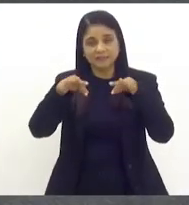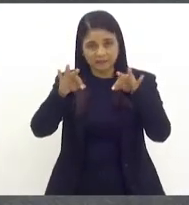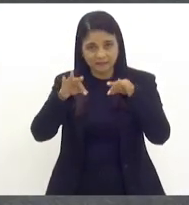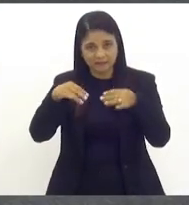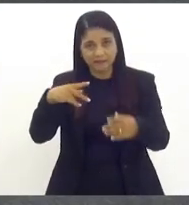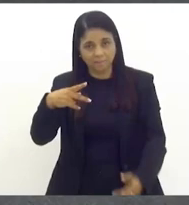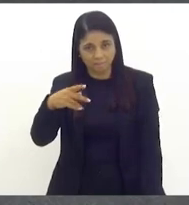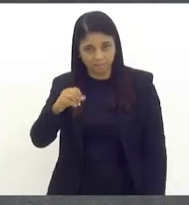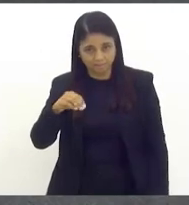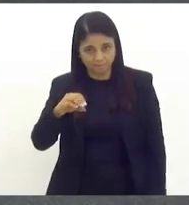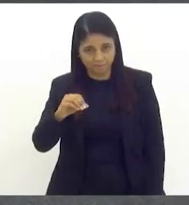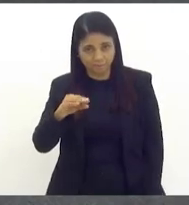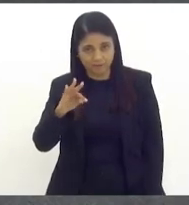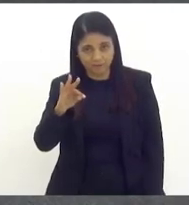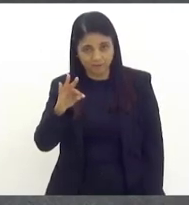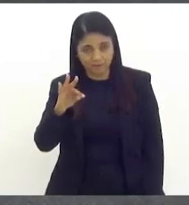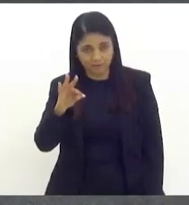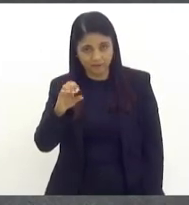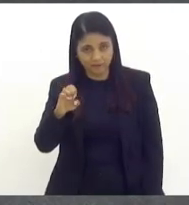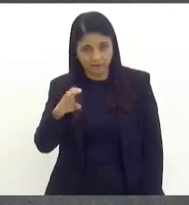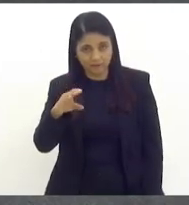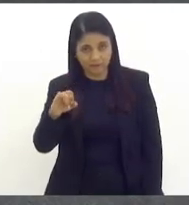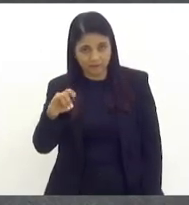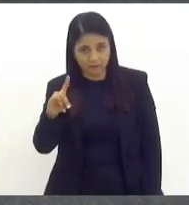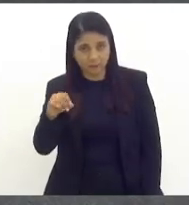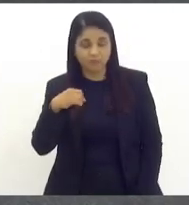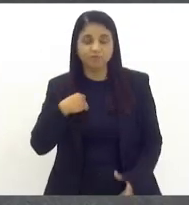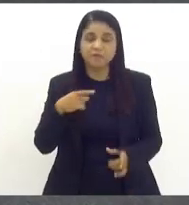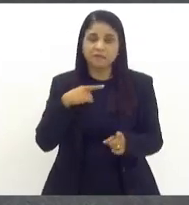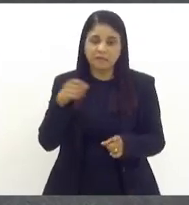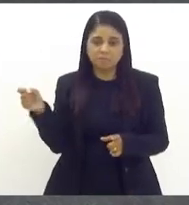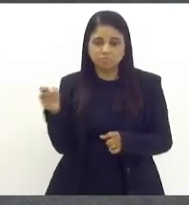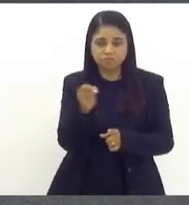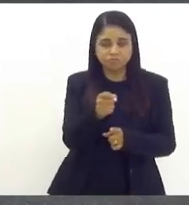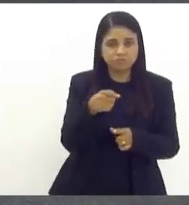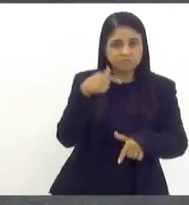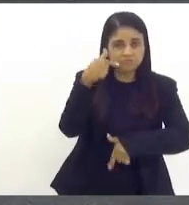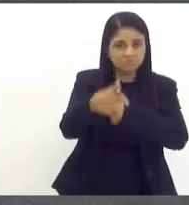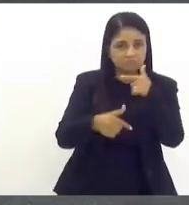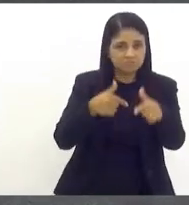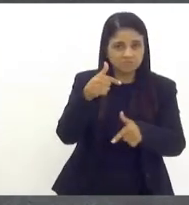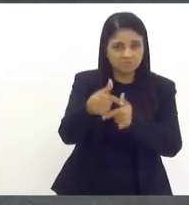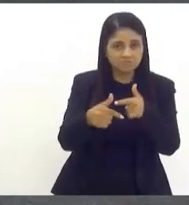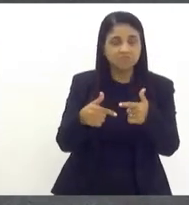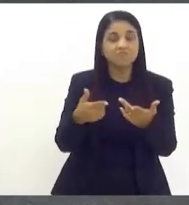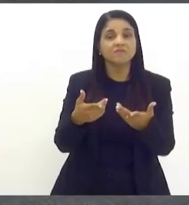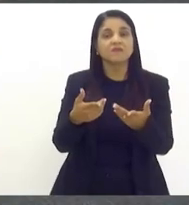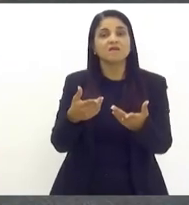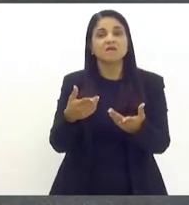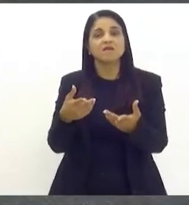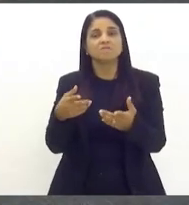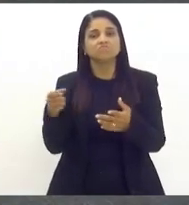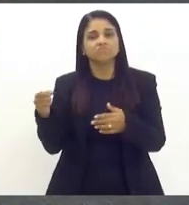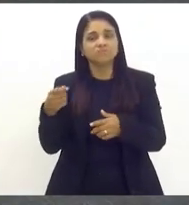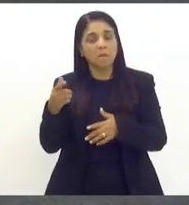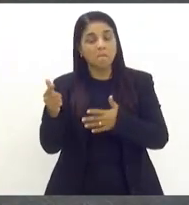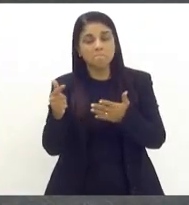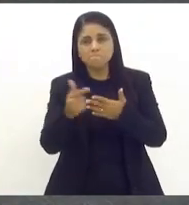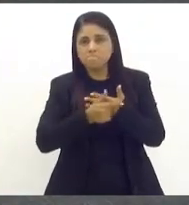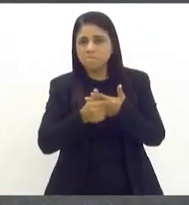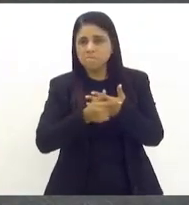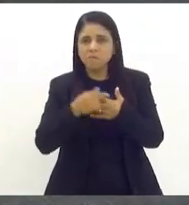geração de empregos diretos indiretos tem um papel importantíssimo na economia né